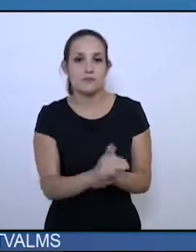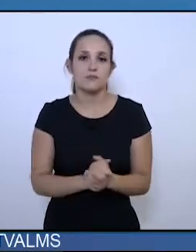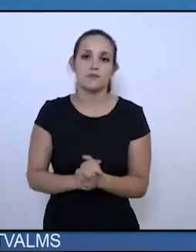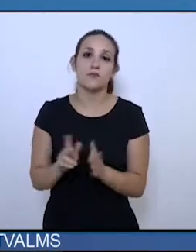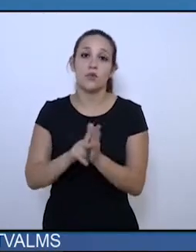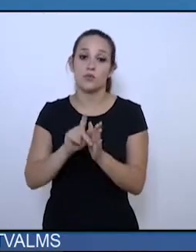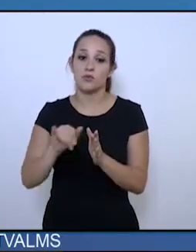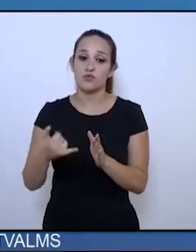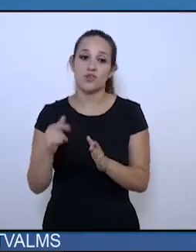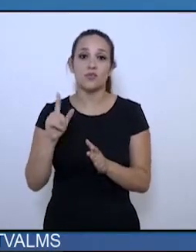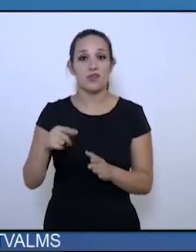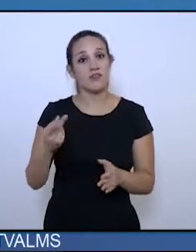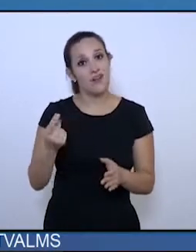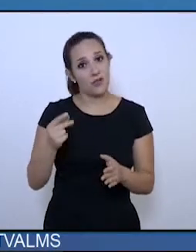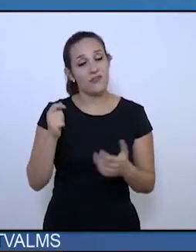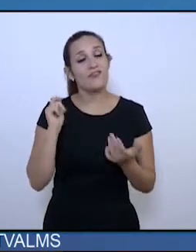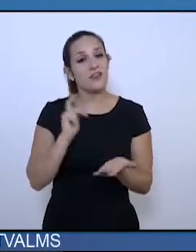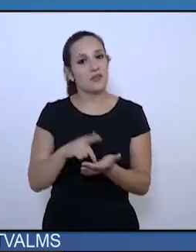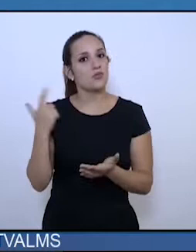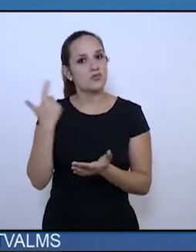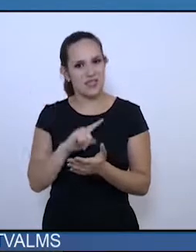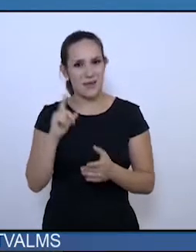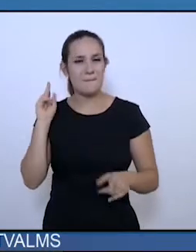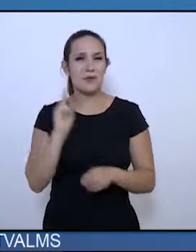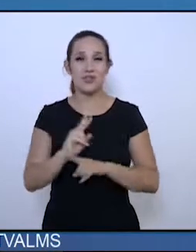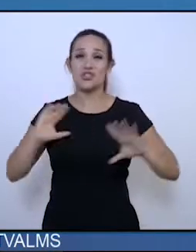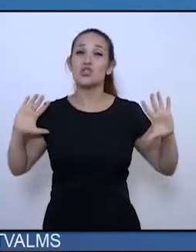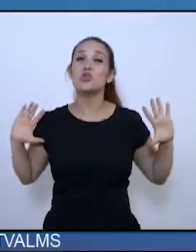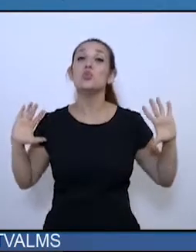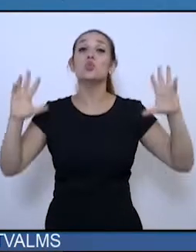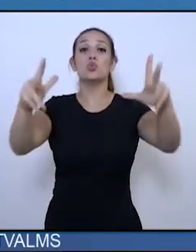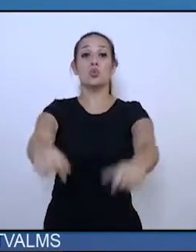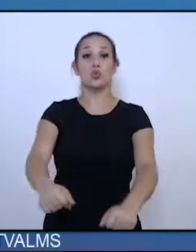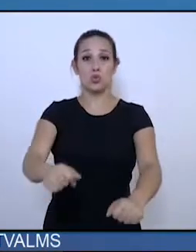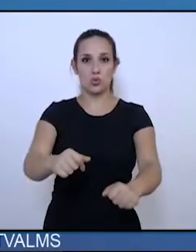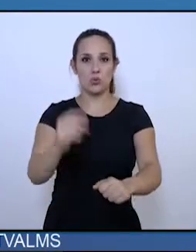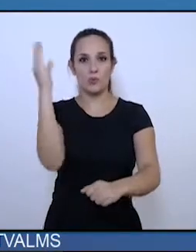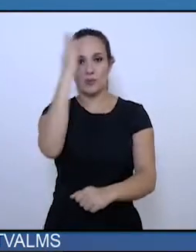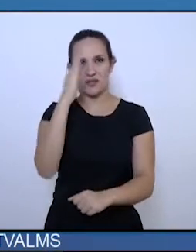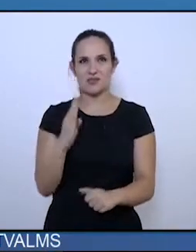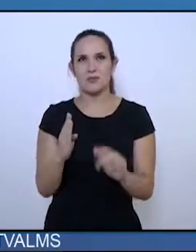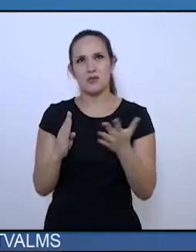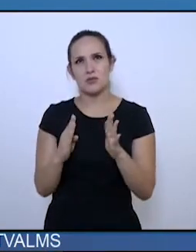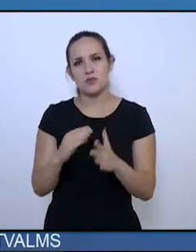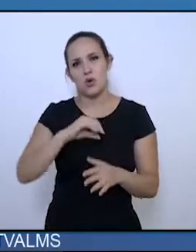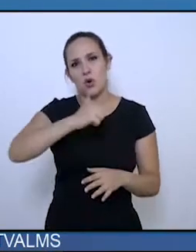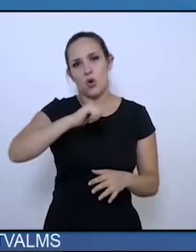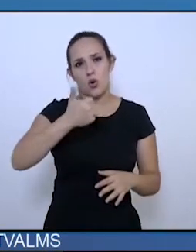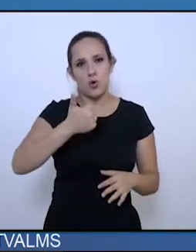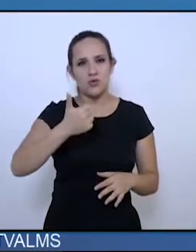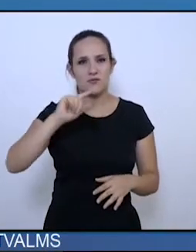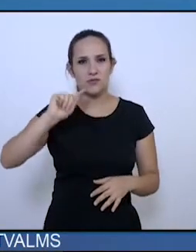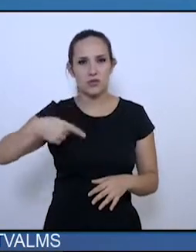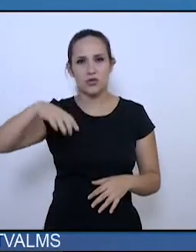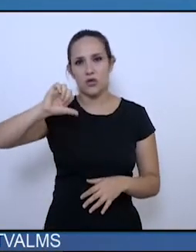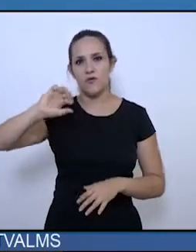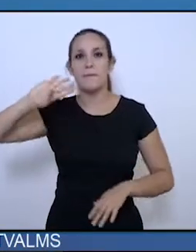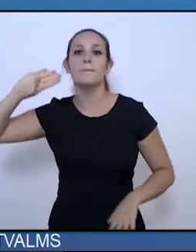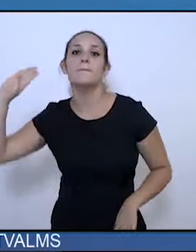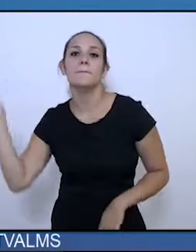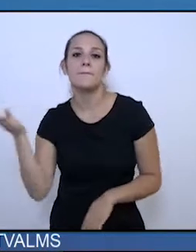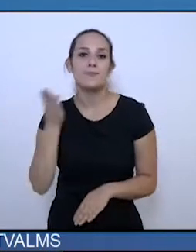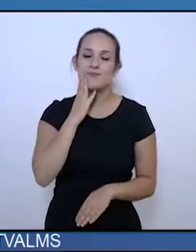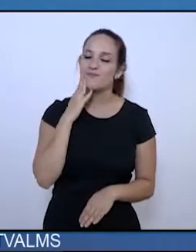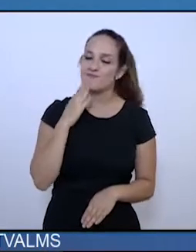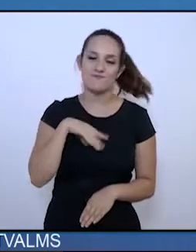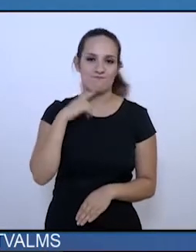fosse implantado em toda a fronteira nacional seria de mais de 11,9 bilhões. Por isso, a